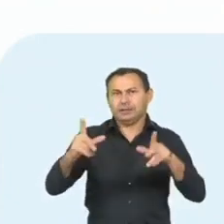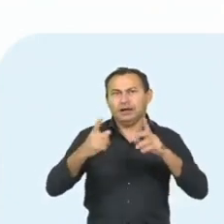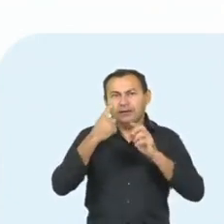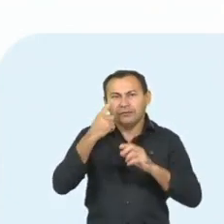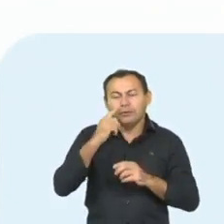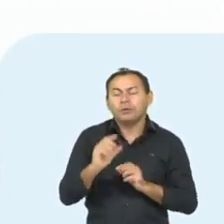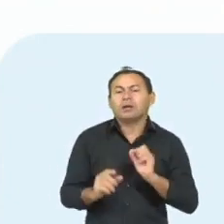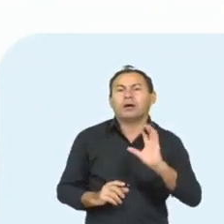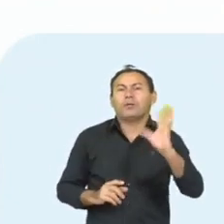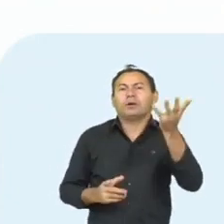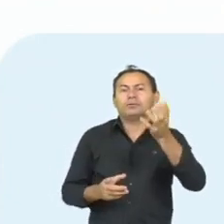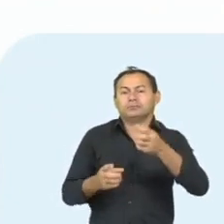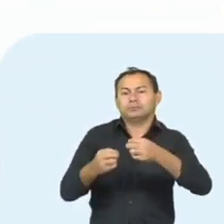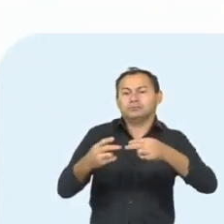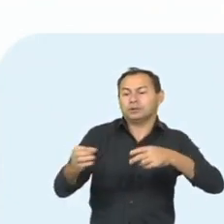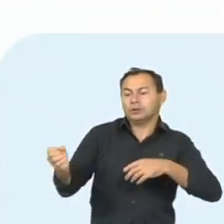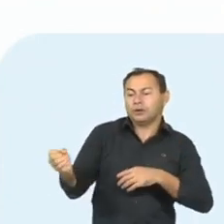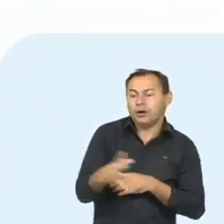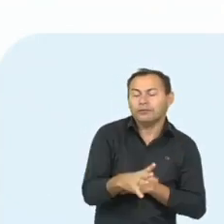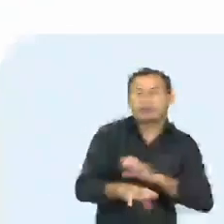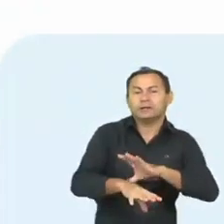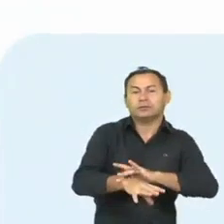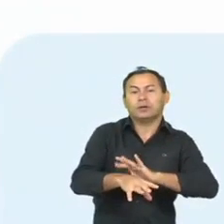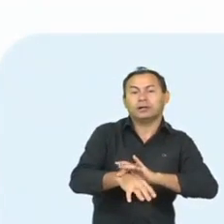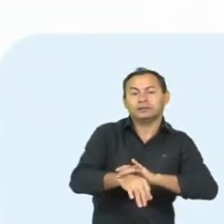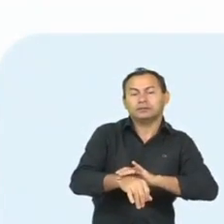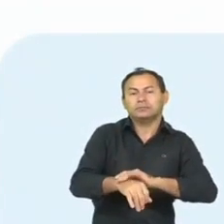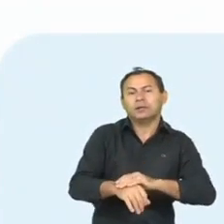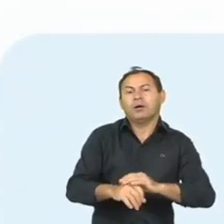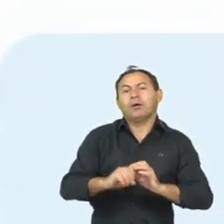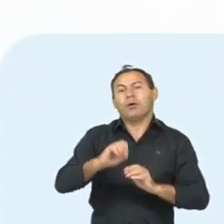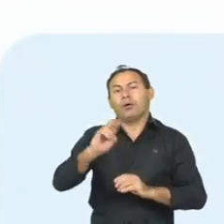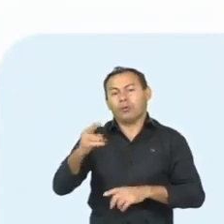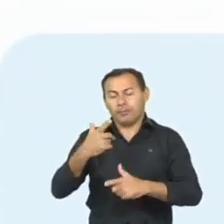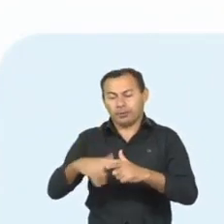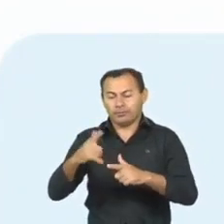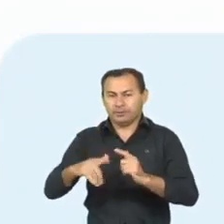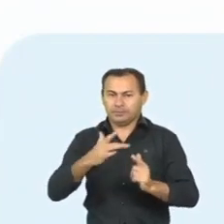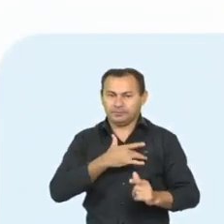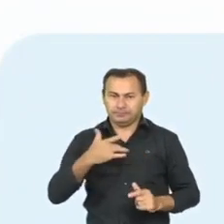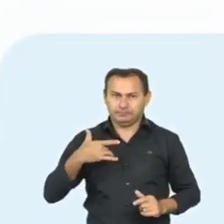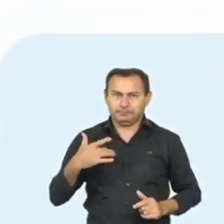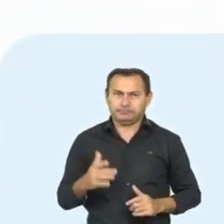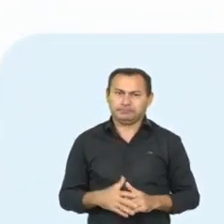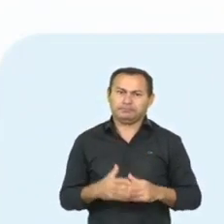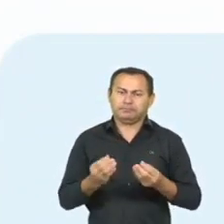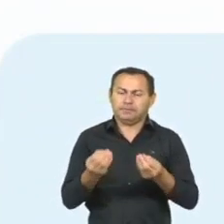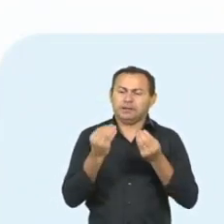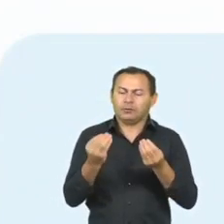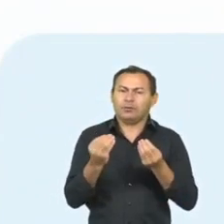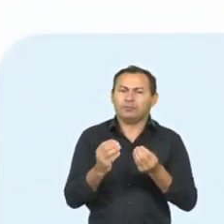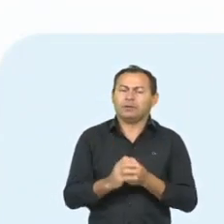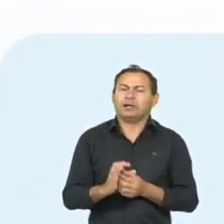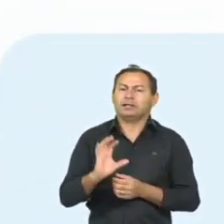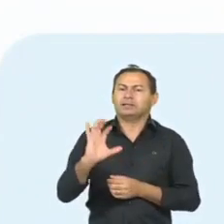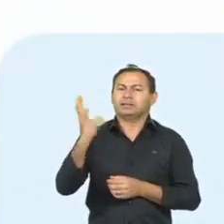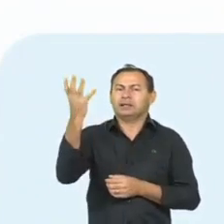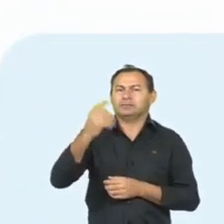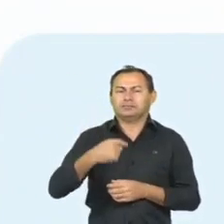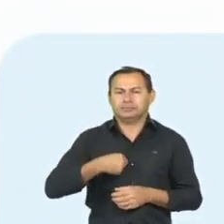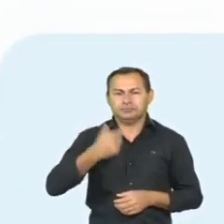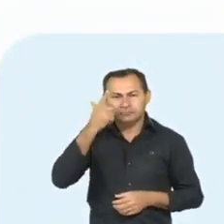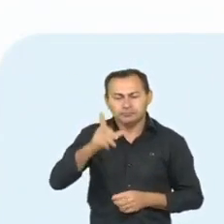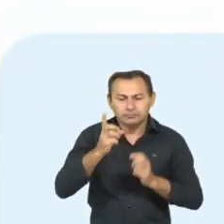os casos novos de uma doença ou problema de saúde. Com a incidência, eu